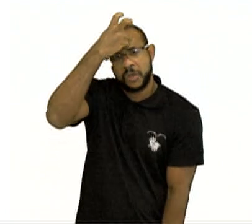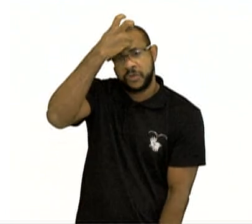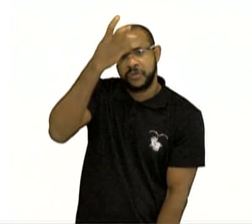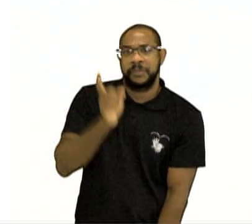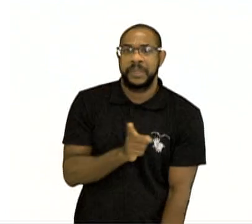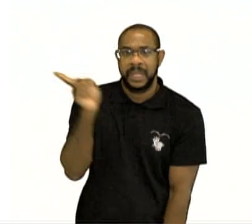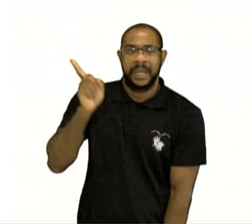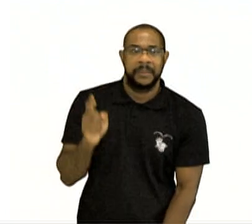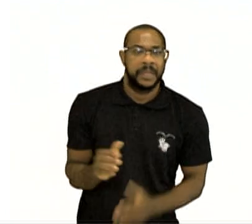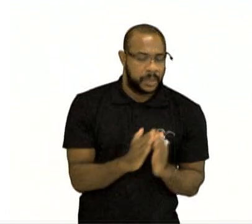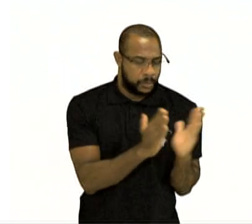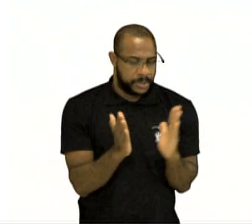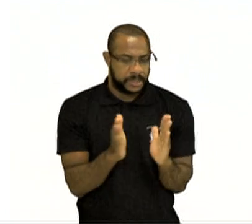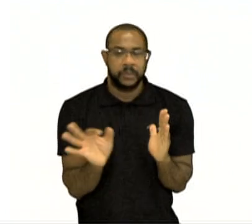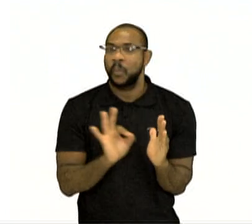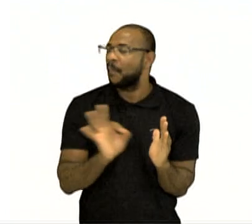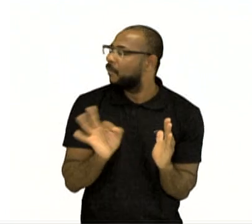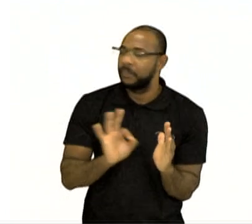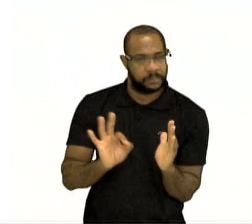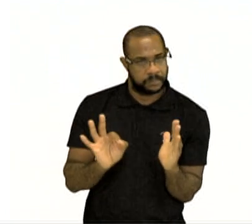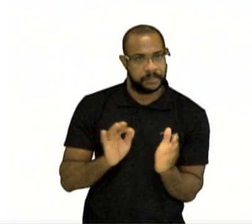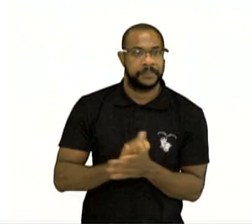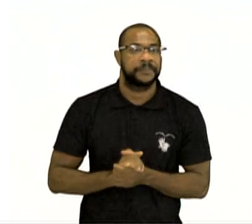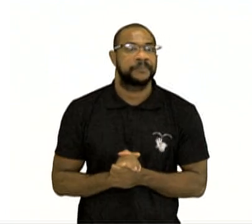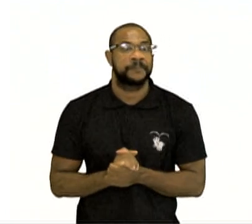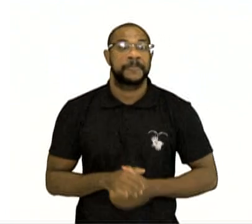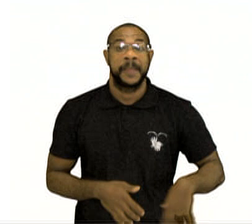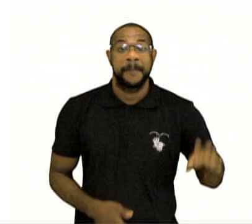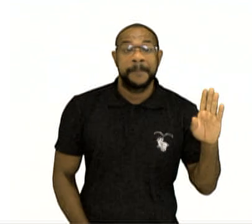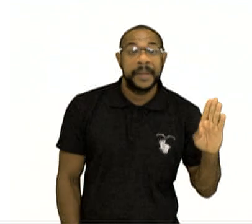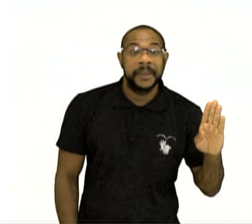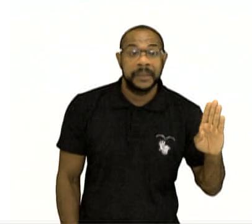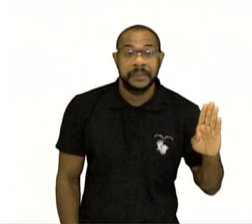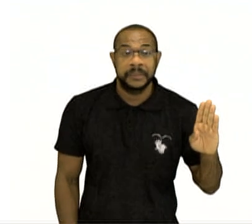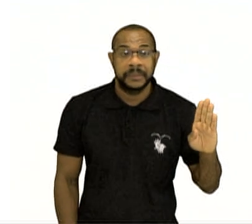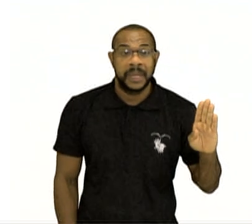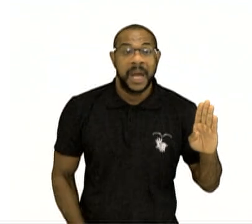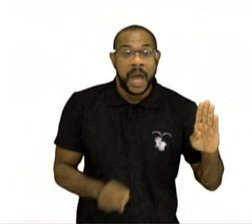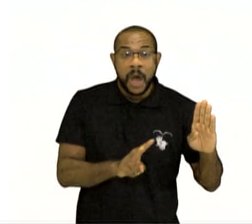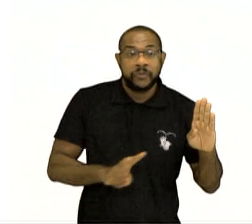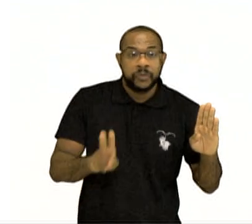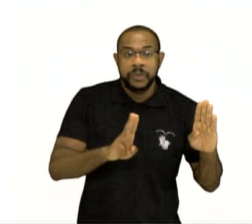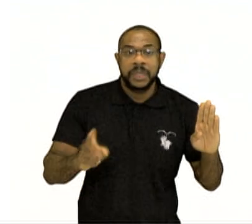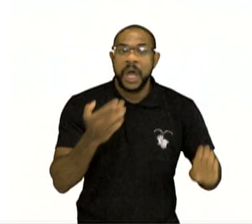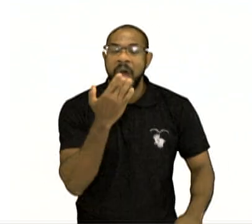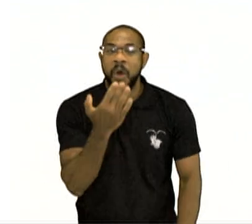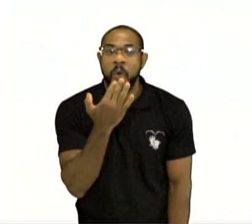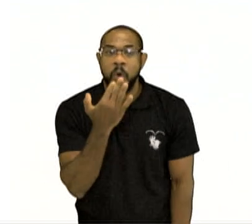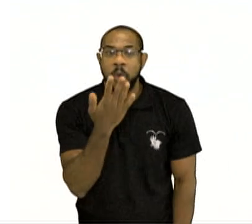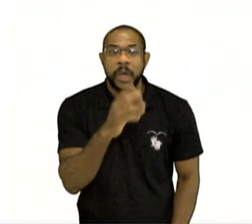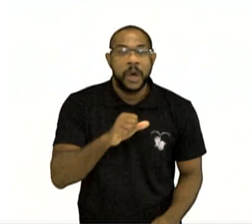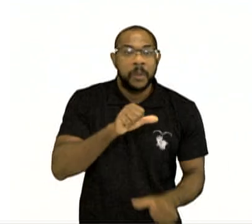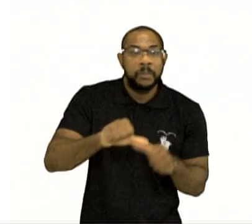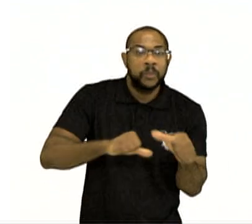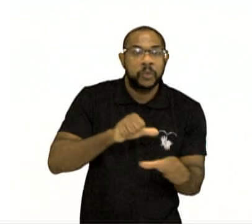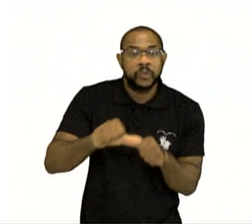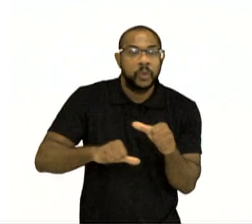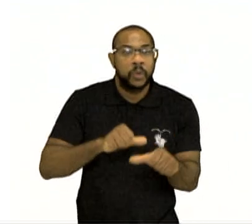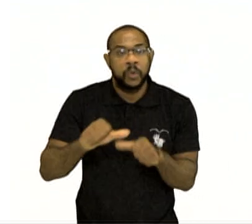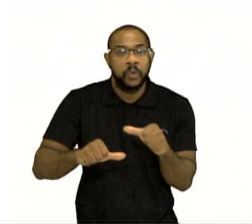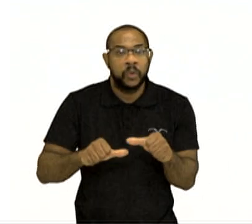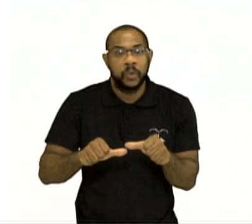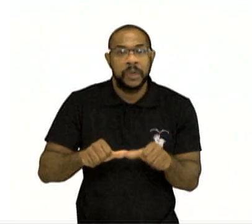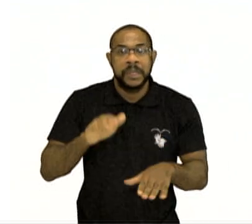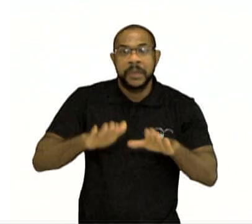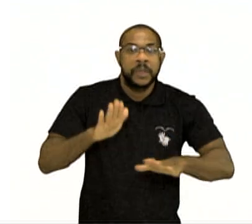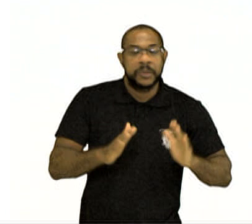período mais. O que você acha? Será que é isso? Letra B. A utilização das cores mudou